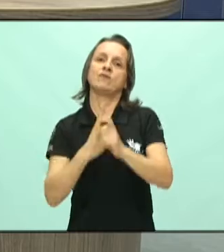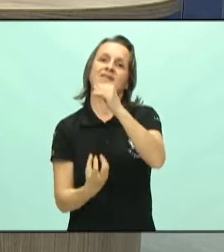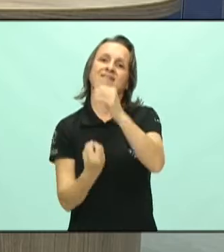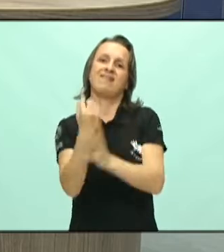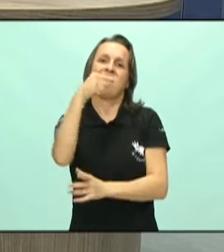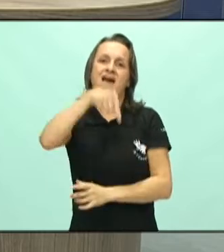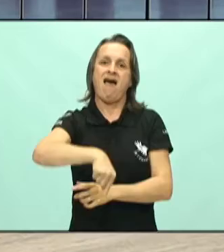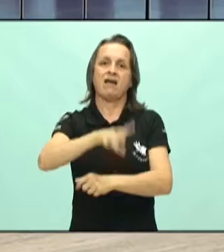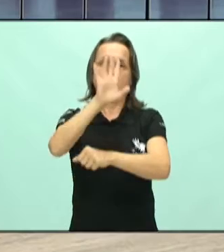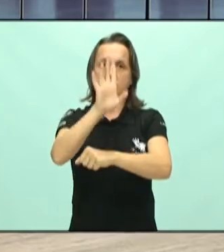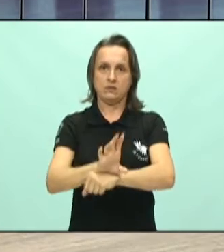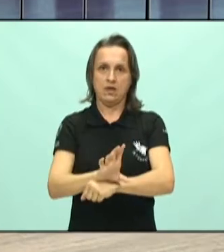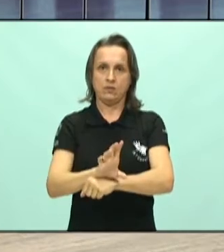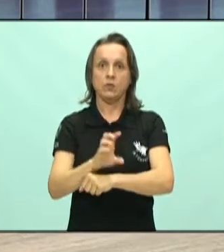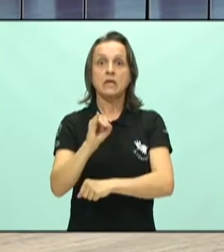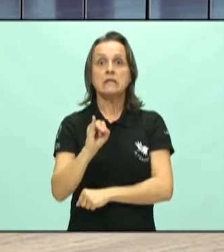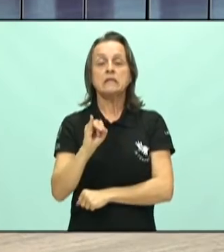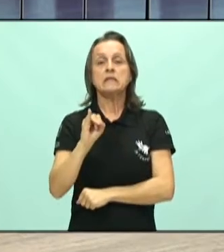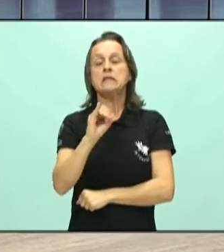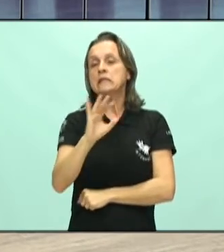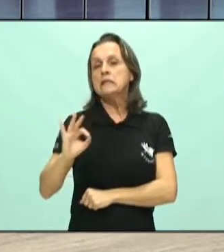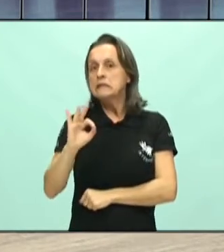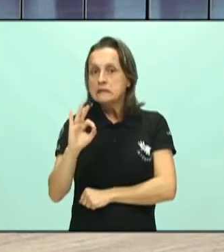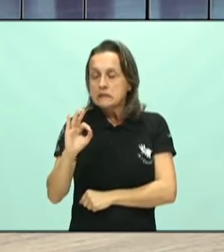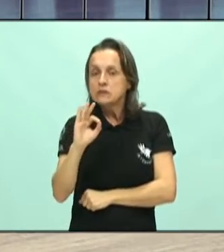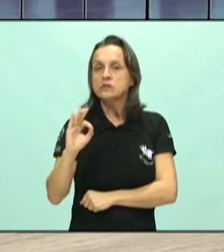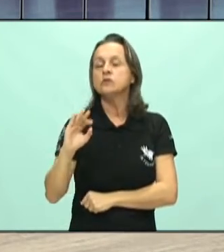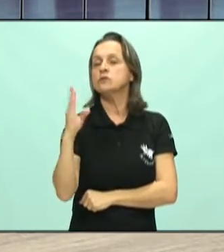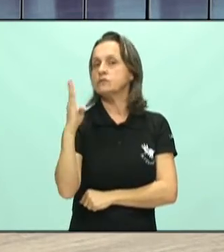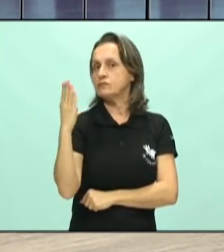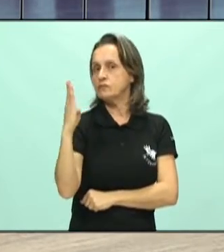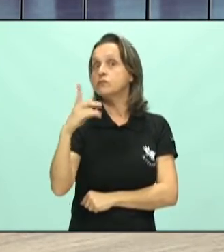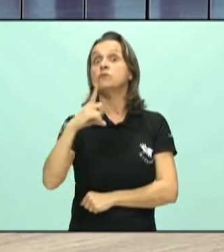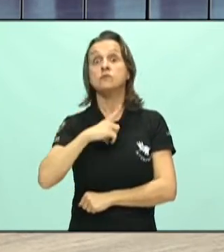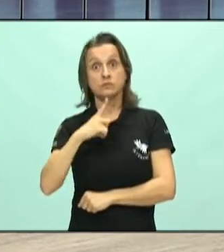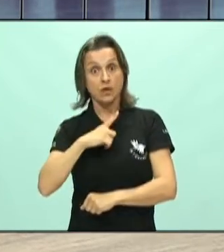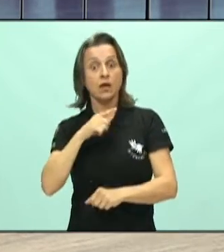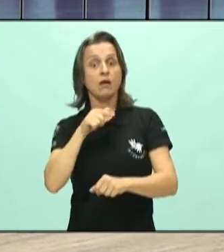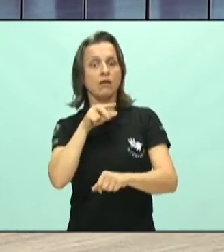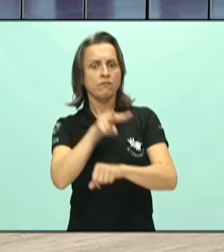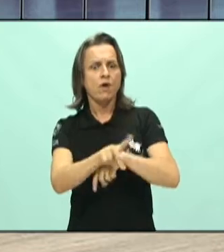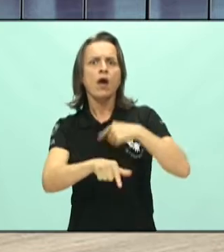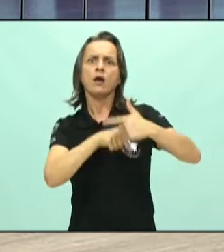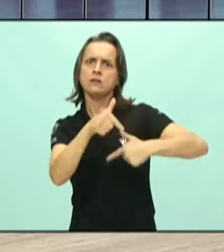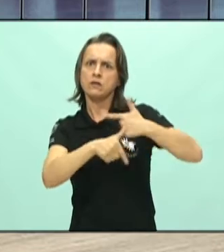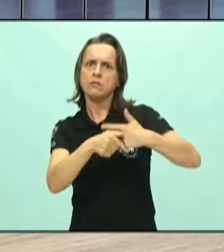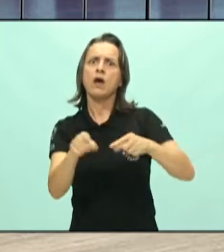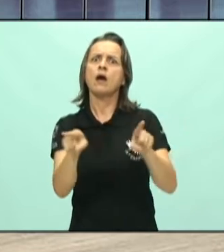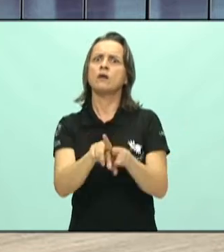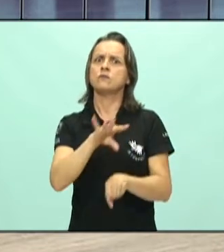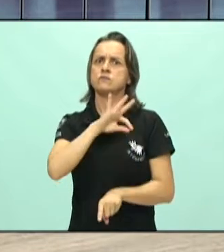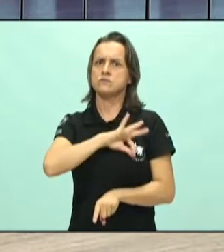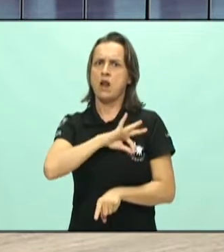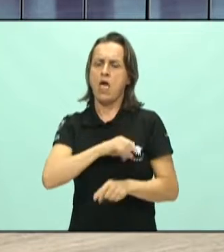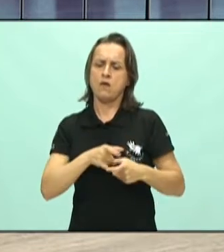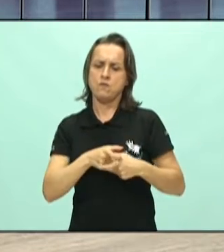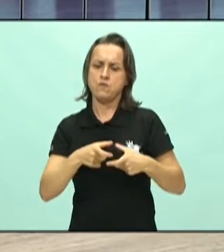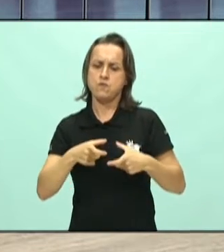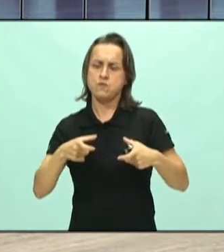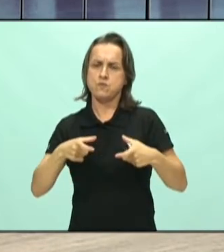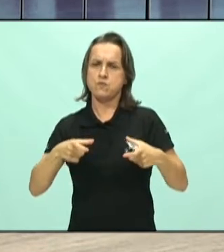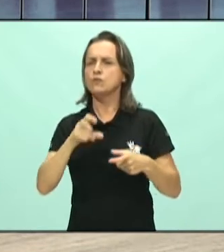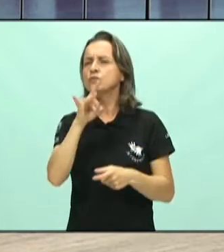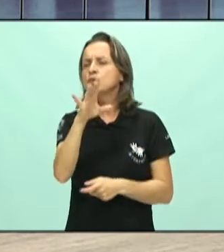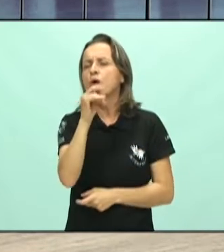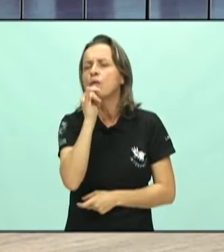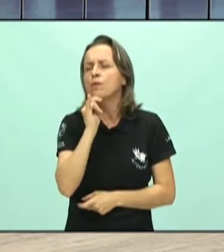o incentivo fiscal ele traz emprego, ele traz renda. Só para ter uma ideia, né, quando nós tratamos de incentivos no estado de Santa Catarina,